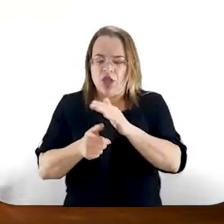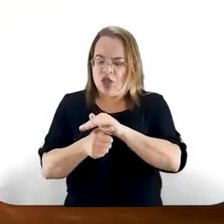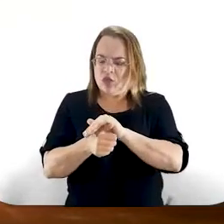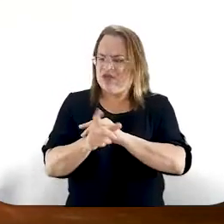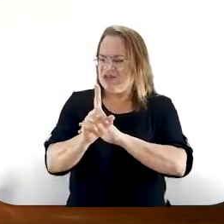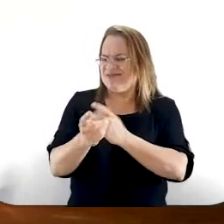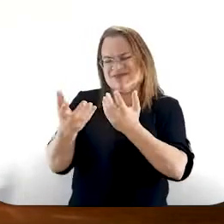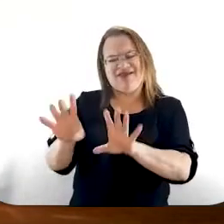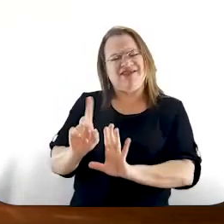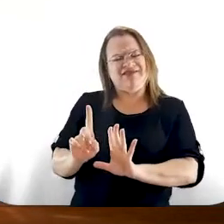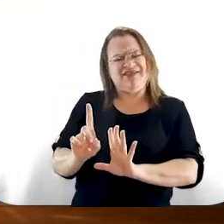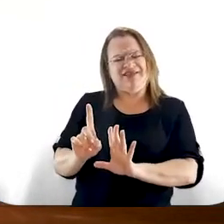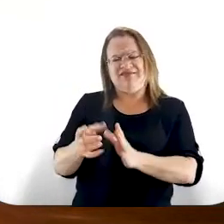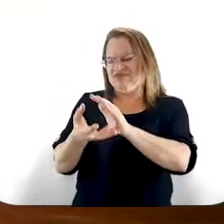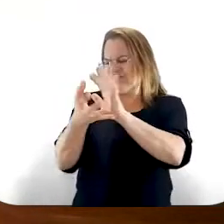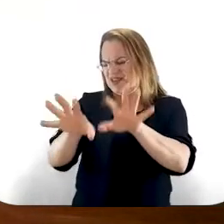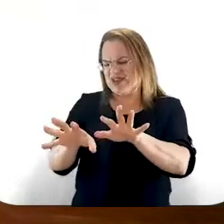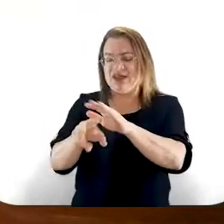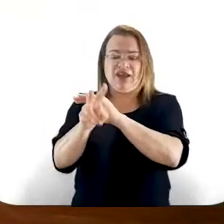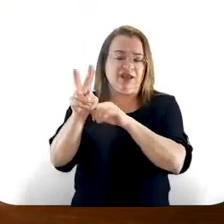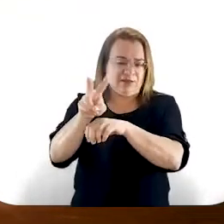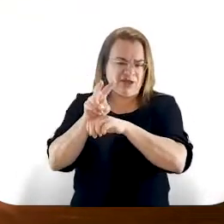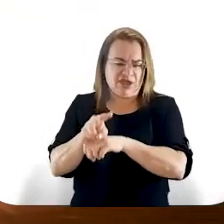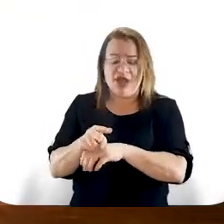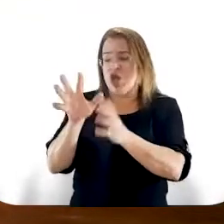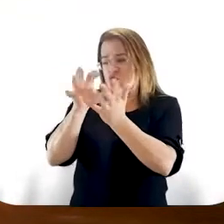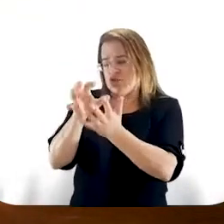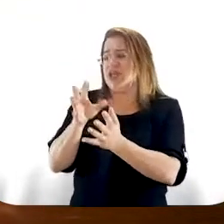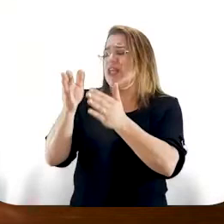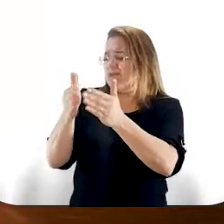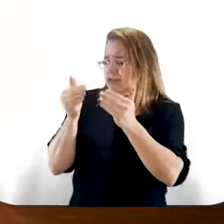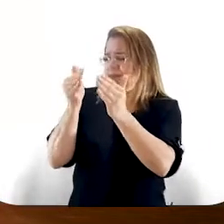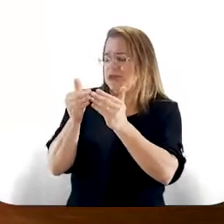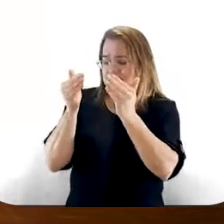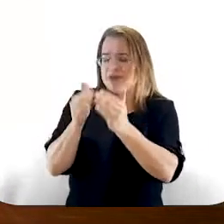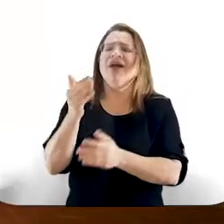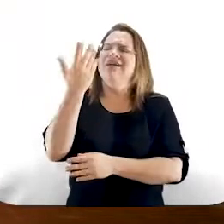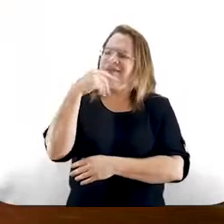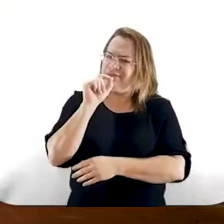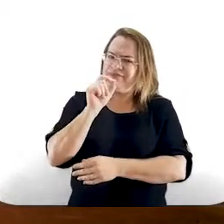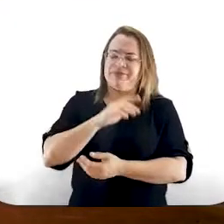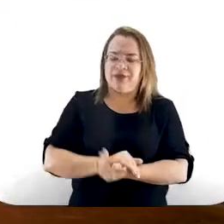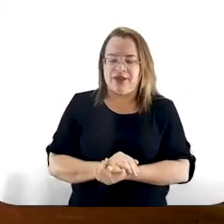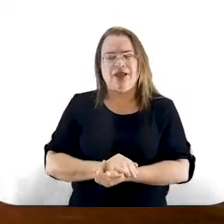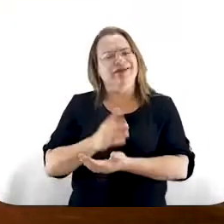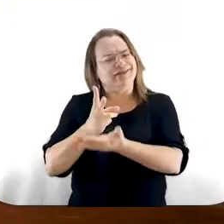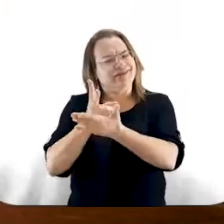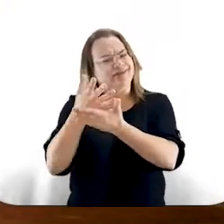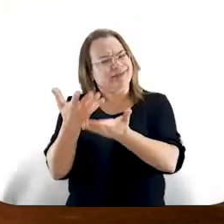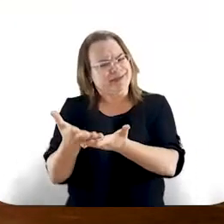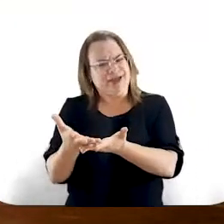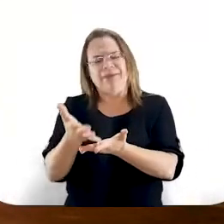sem querer emprestar para o jacaré. Mas ele insistiu, insistiu, insistiu. E sabe que é assim, né? Água mole em pedra dura,